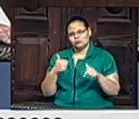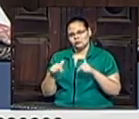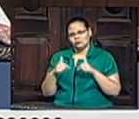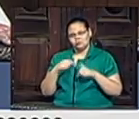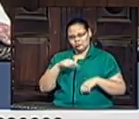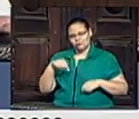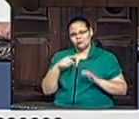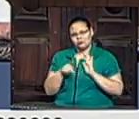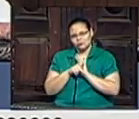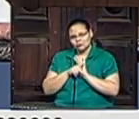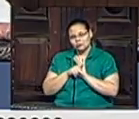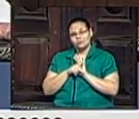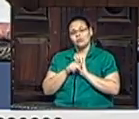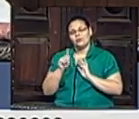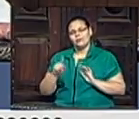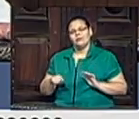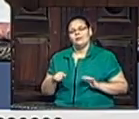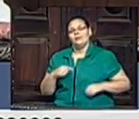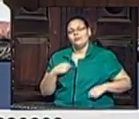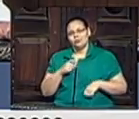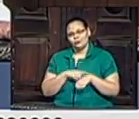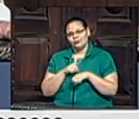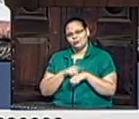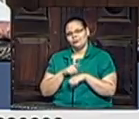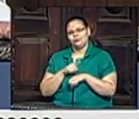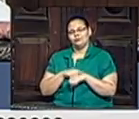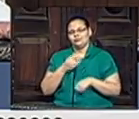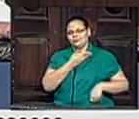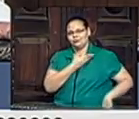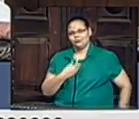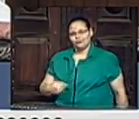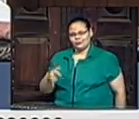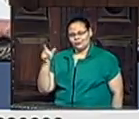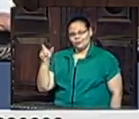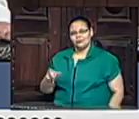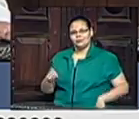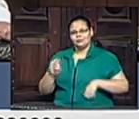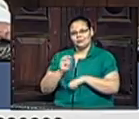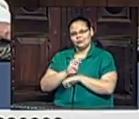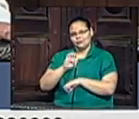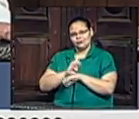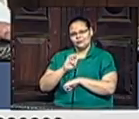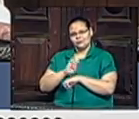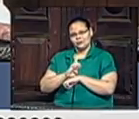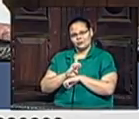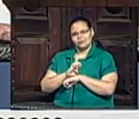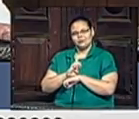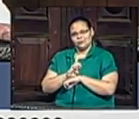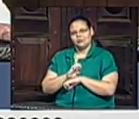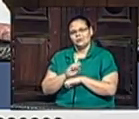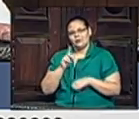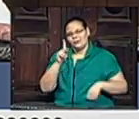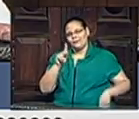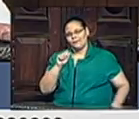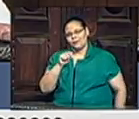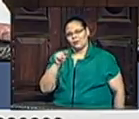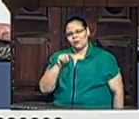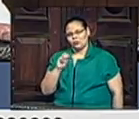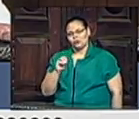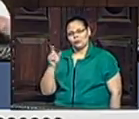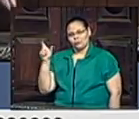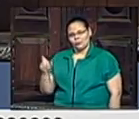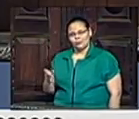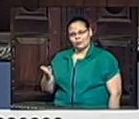Aí, a partir do momento que o governador desse estado encaminhar para cá, senhor presidente,